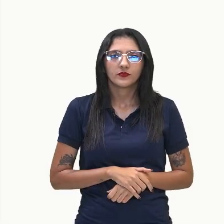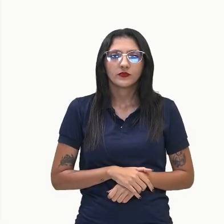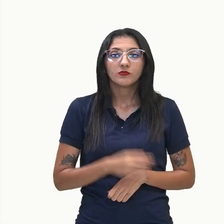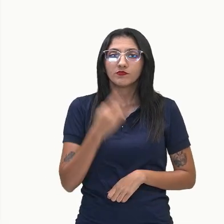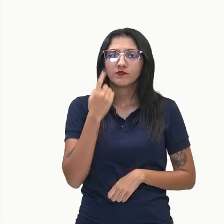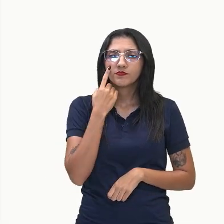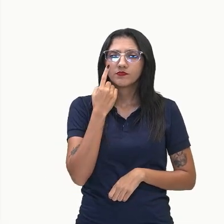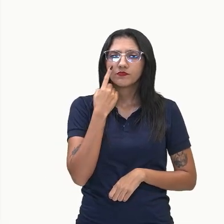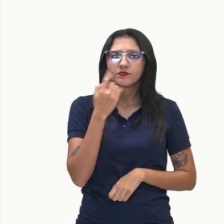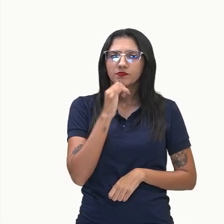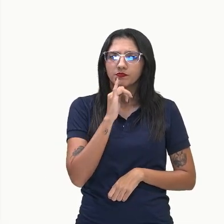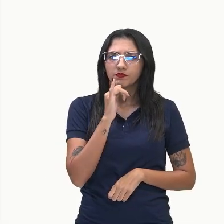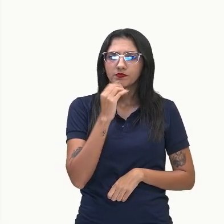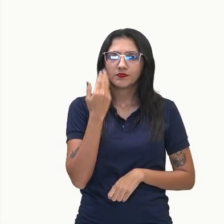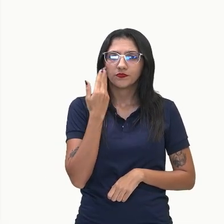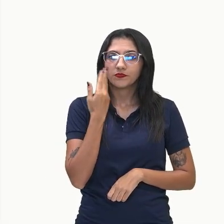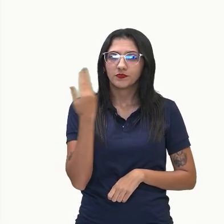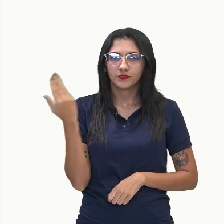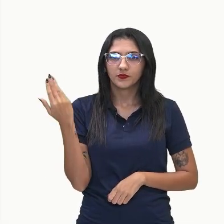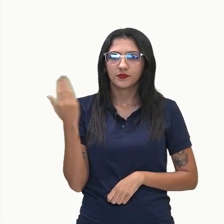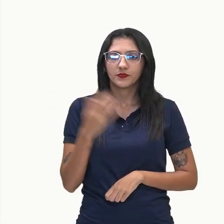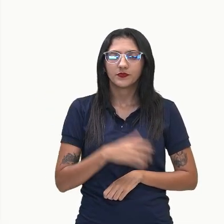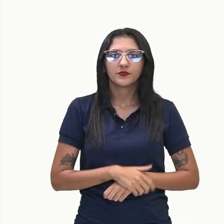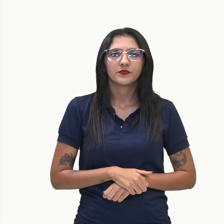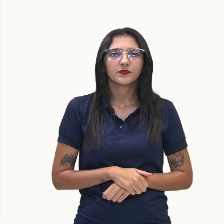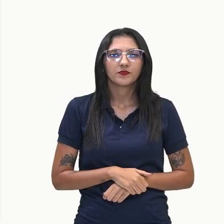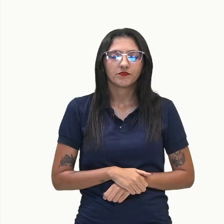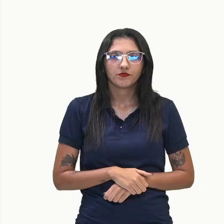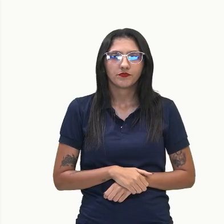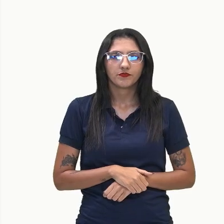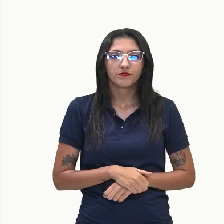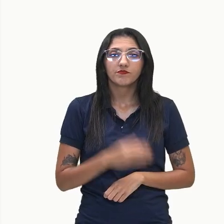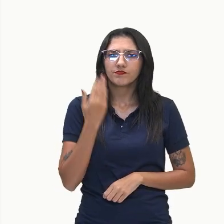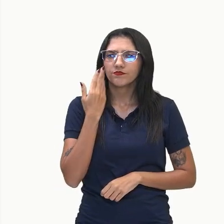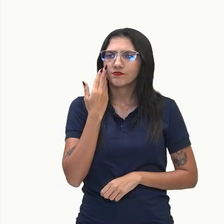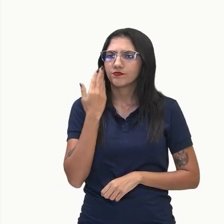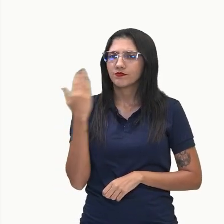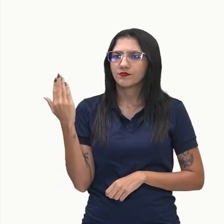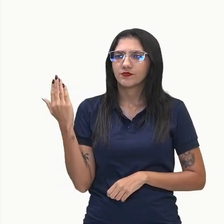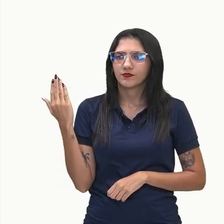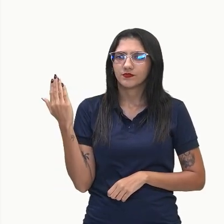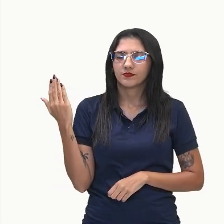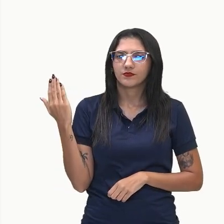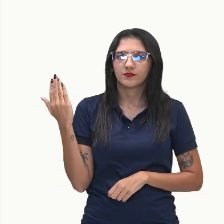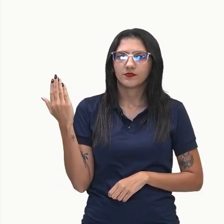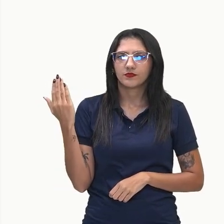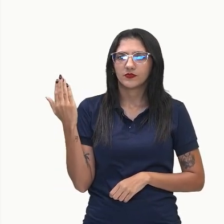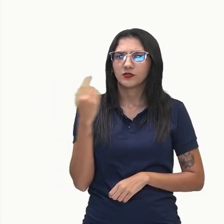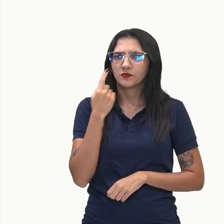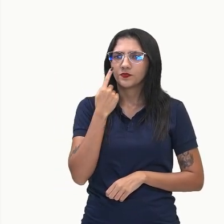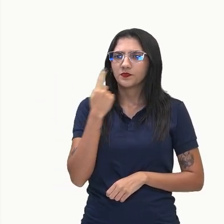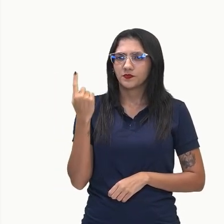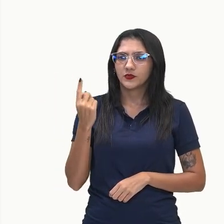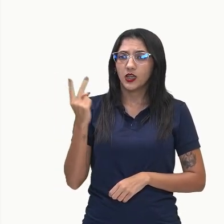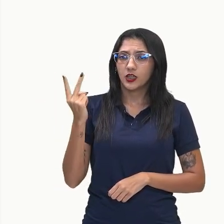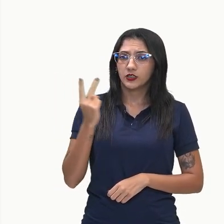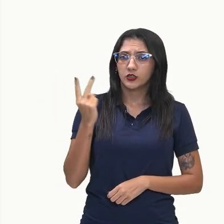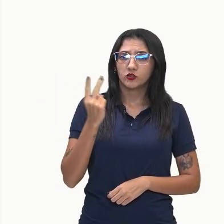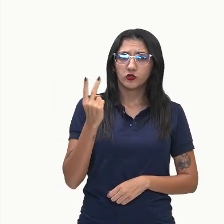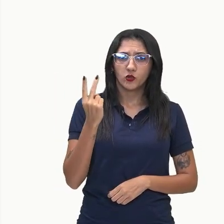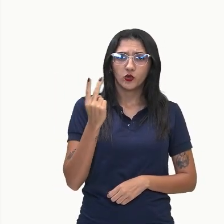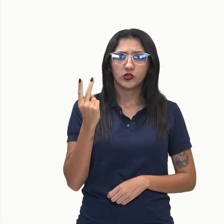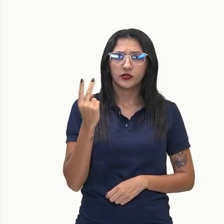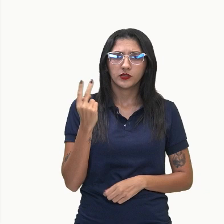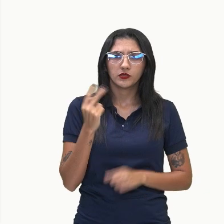exemplo. Então, nós temos aqui o exemplo dessa estrela. Se eu pegasse as retas aqui, ó, desse